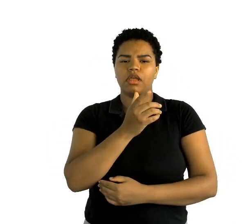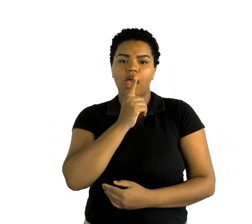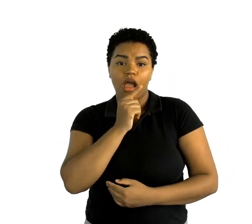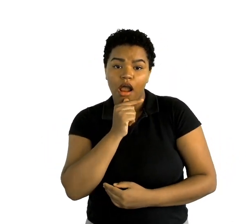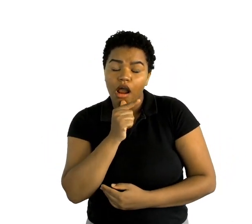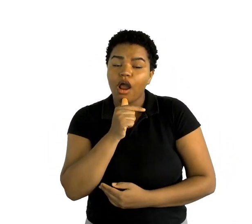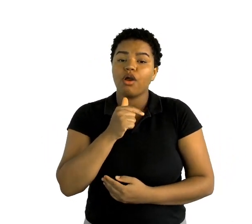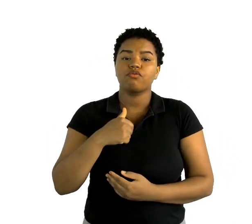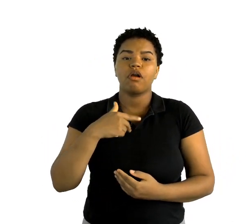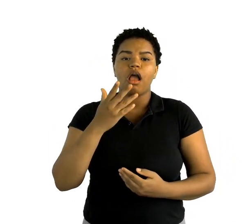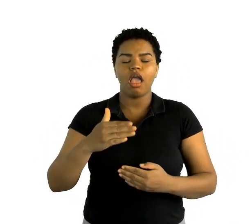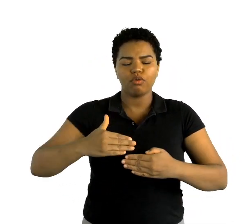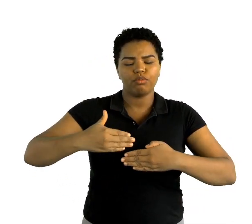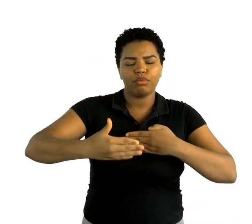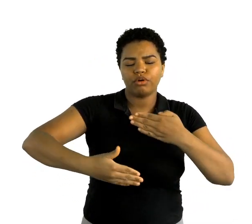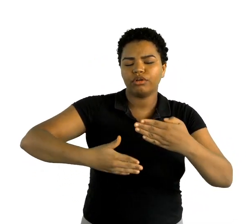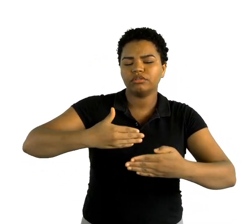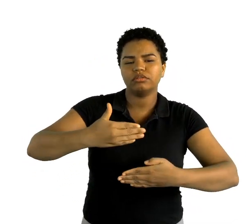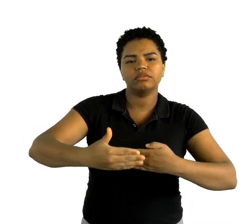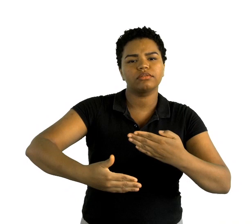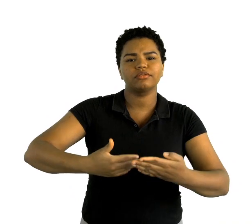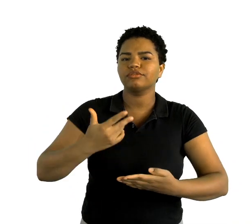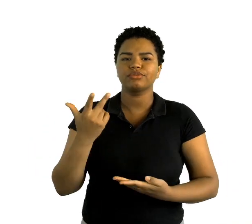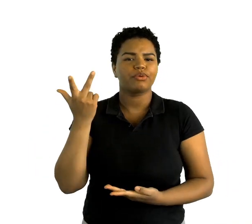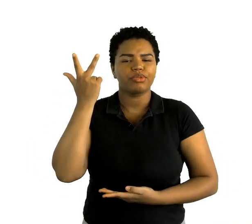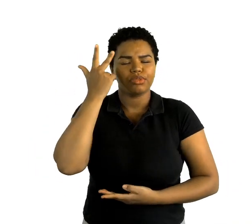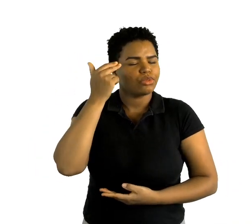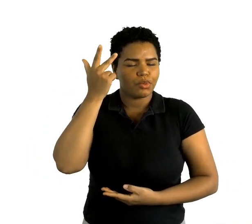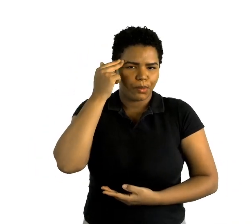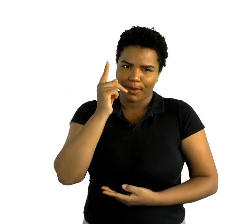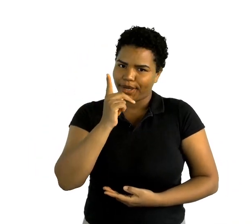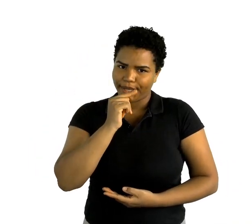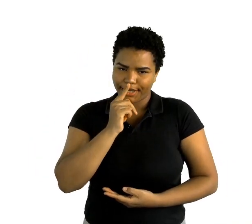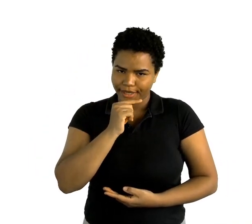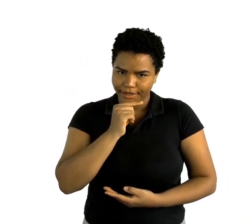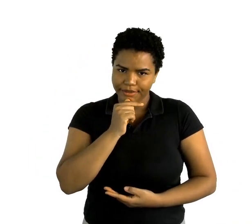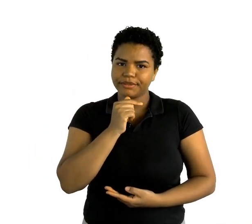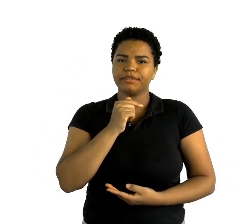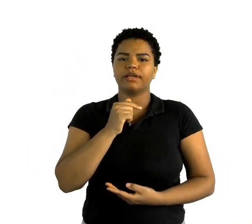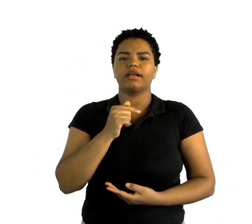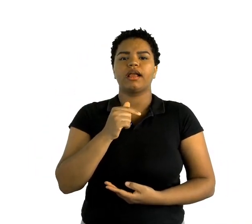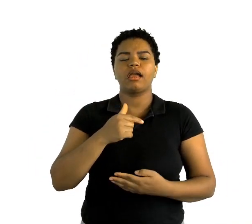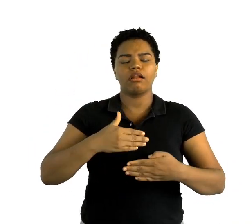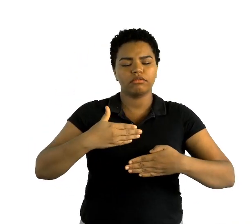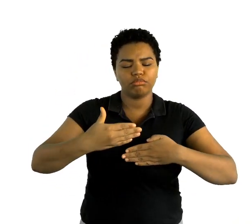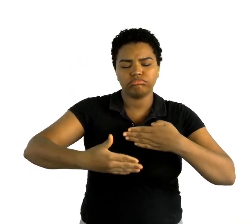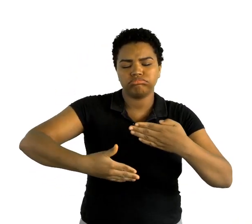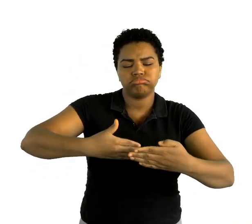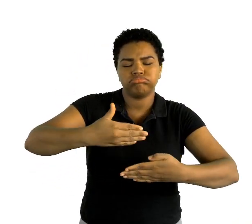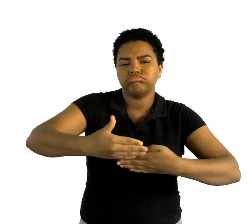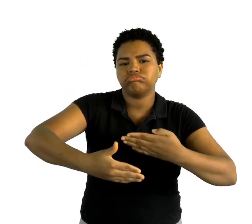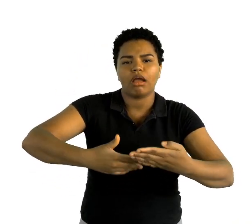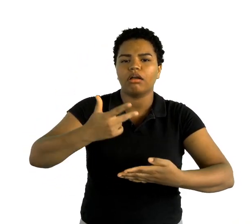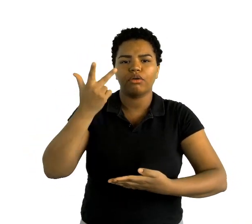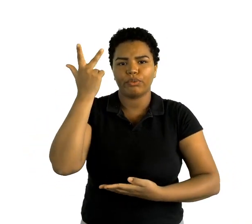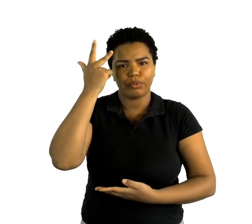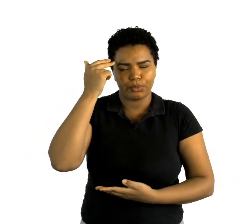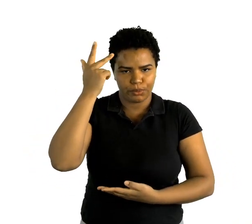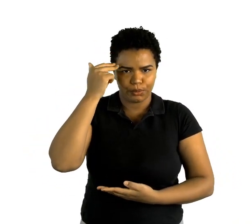processo natural da água. A água passa por um processo natural, onde